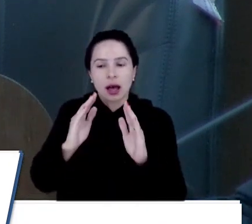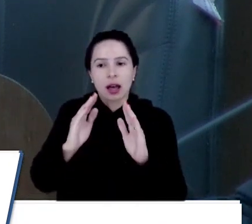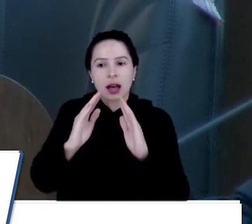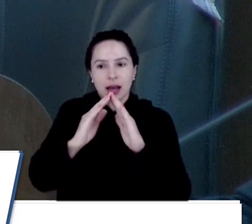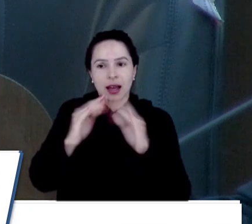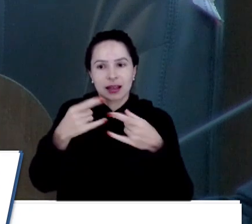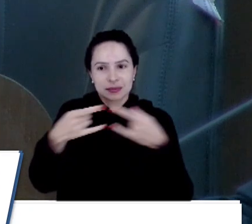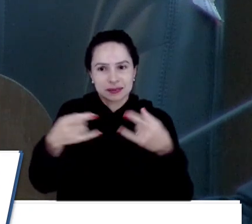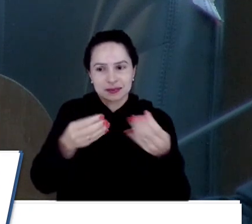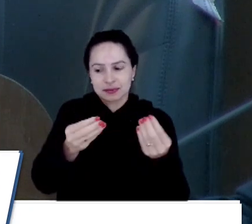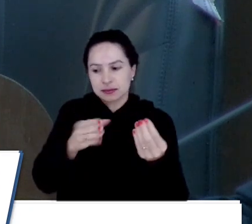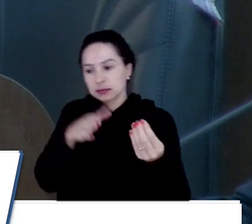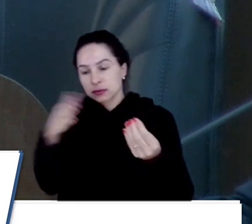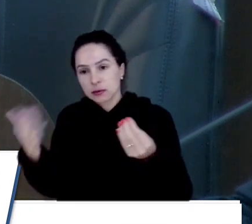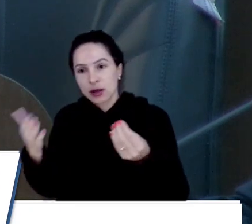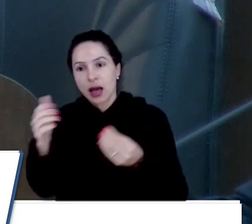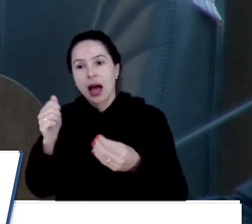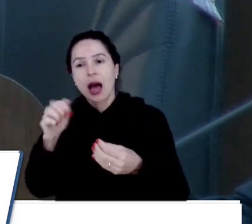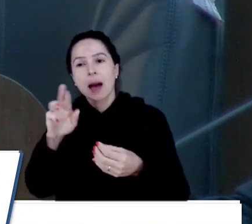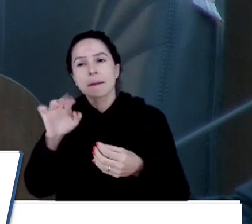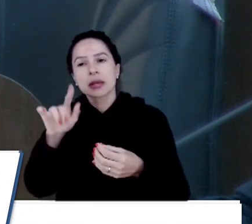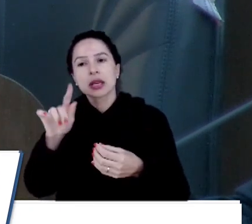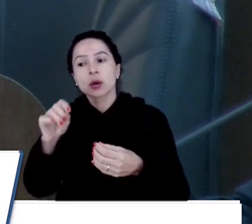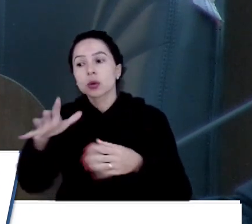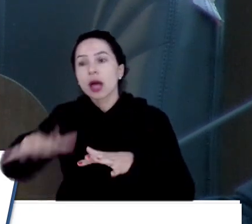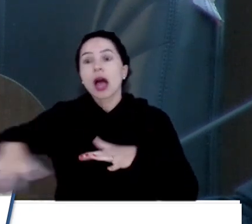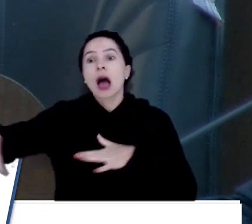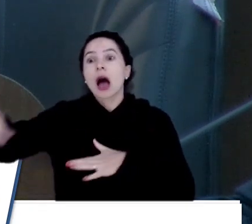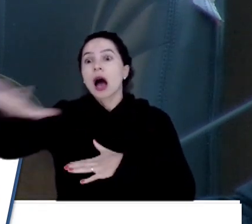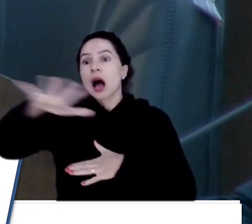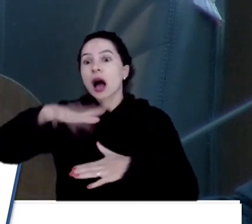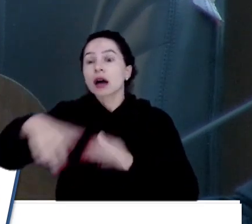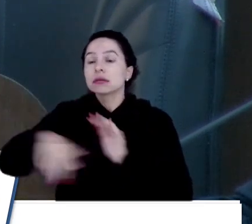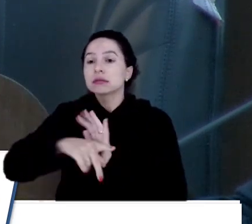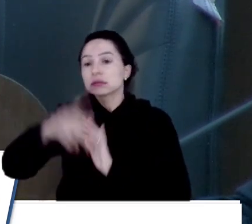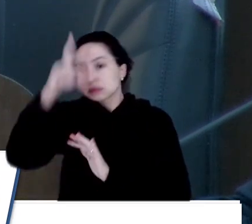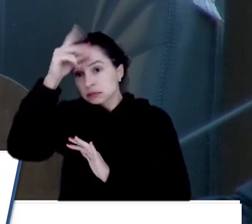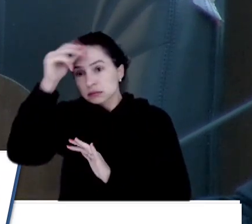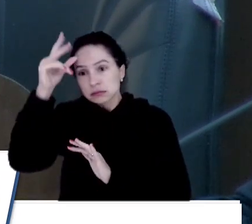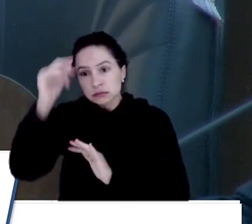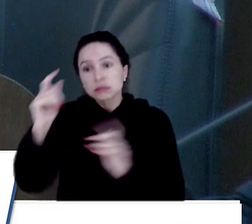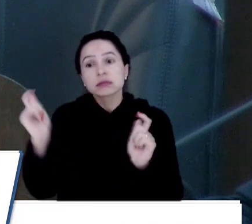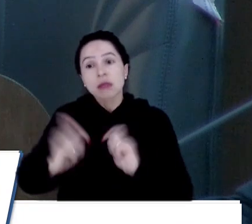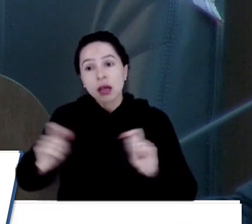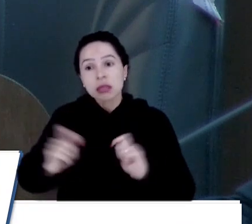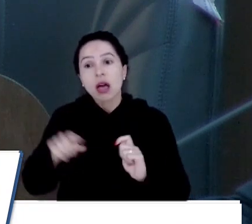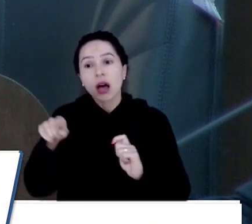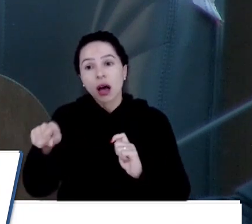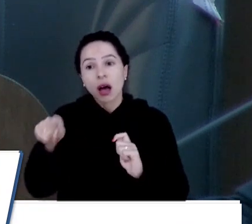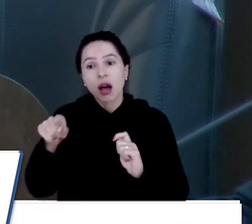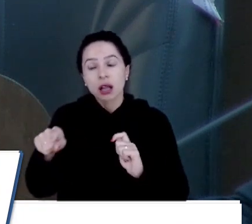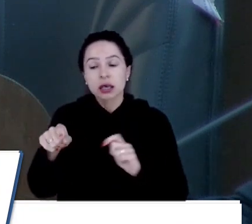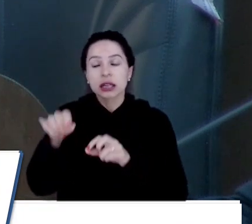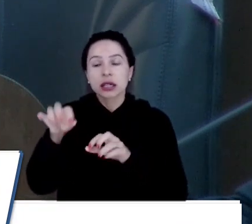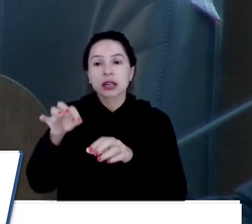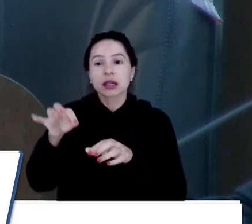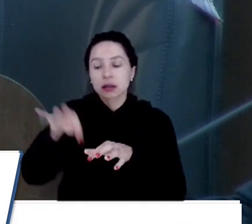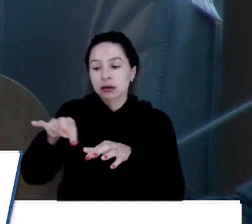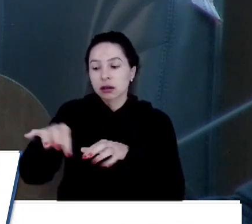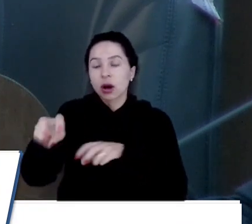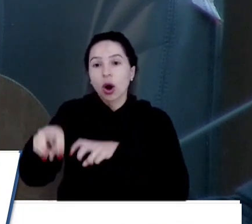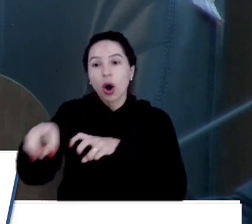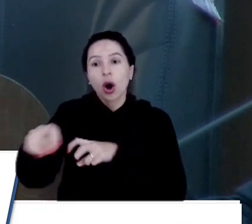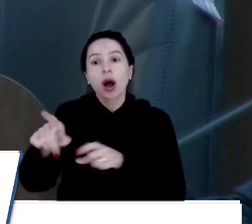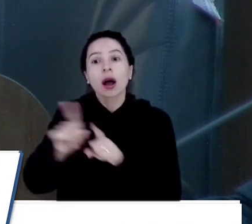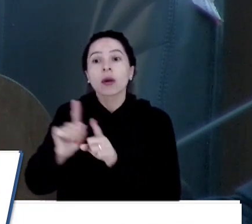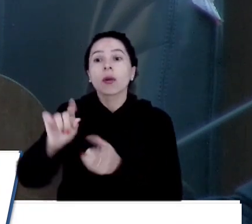Passagem, do lado do abrigo, tem uma área imensa ali da prefeitura que dava para fazer hortas e bem como o Centro Pop